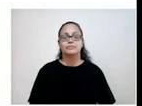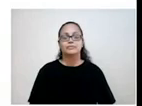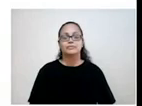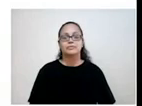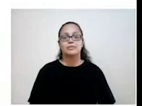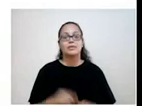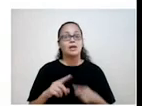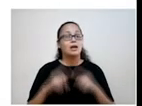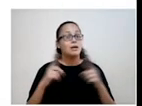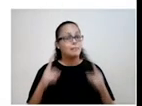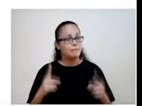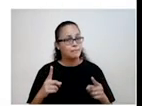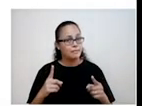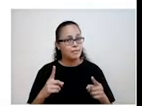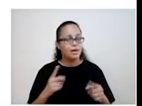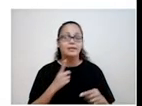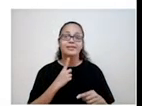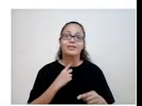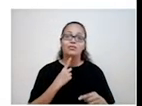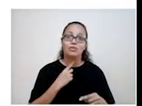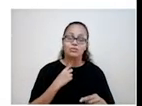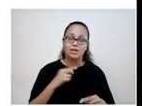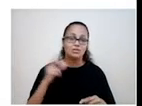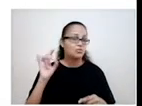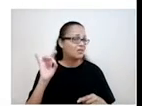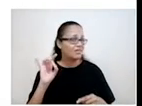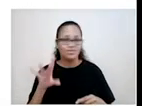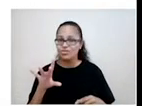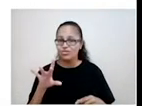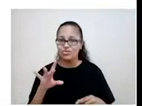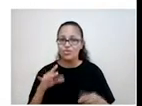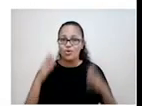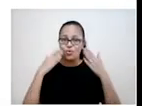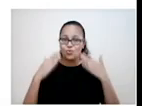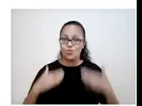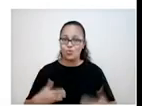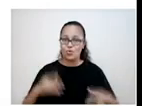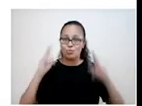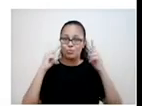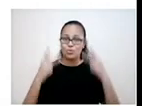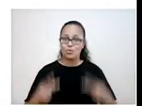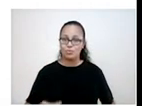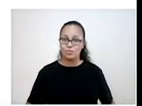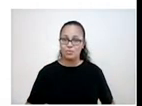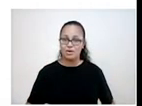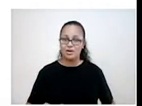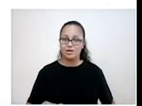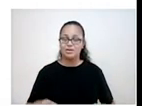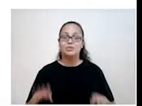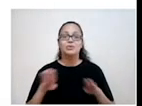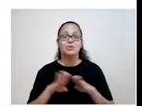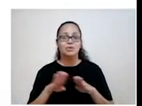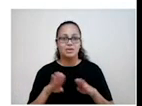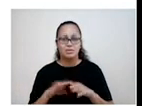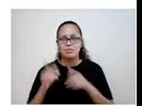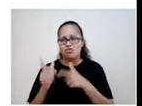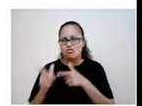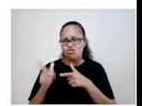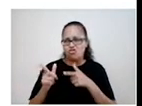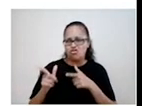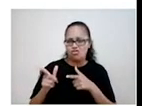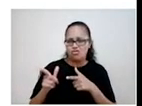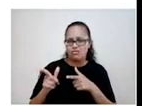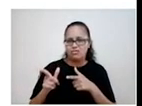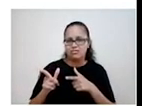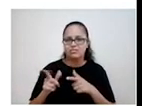Porém, o interesse de Da Vinci não era apenas pelo corpo humano. Armamentos como um tanque blindado e uma metralhadora de